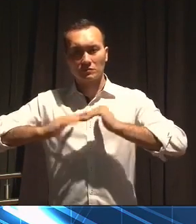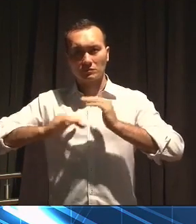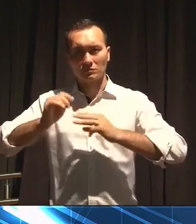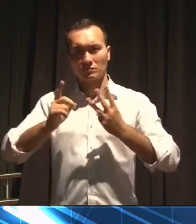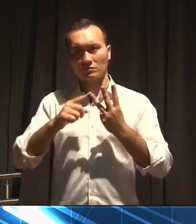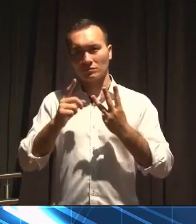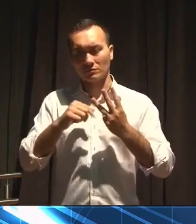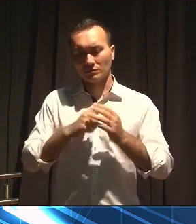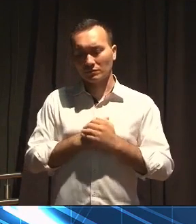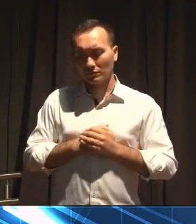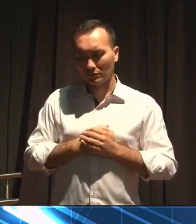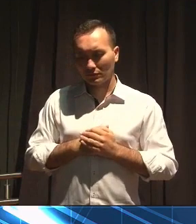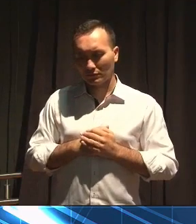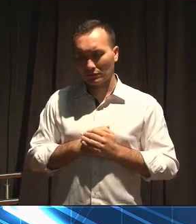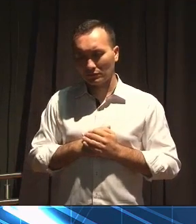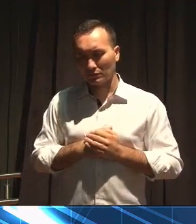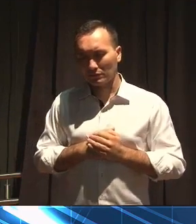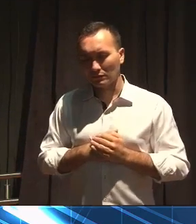E de início,